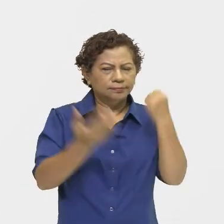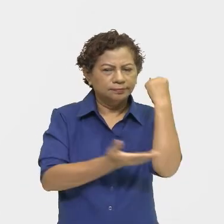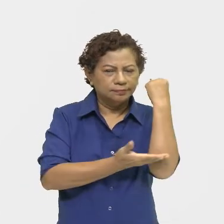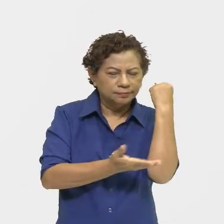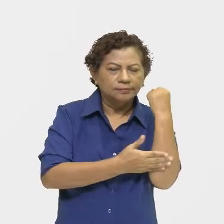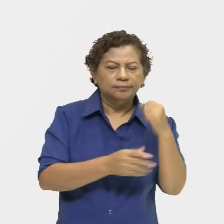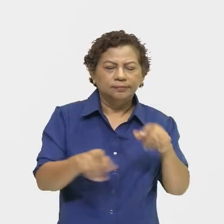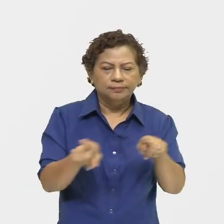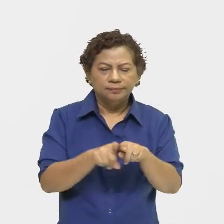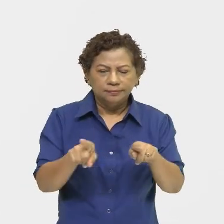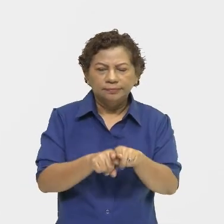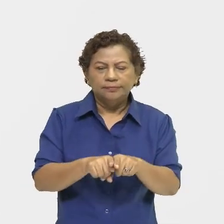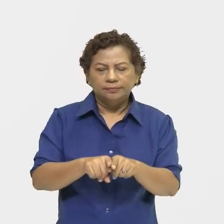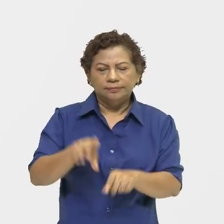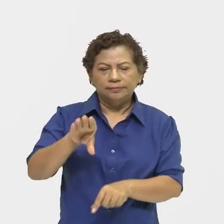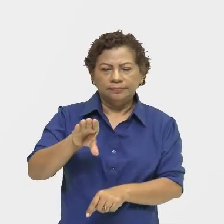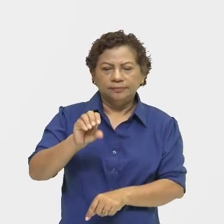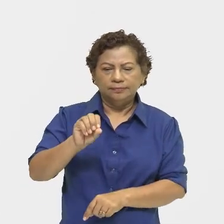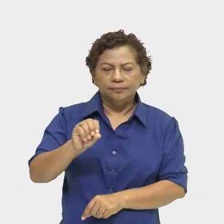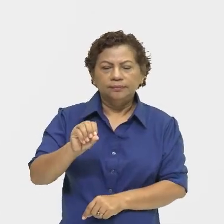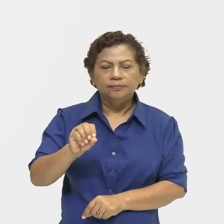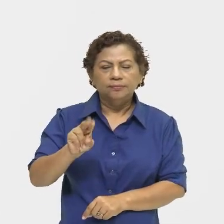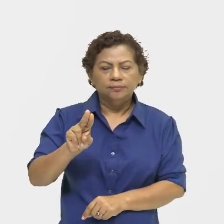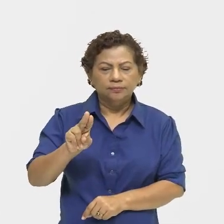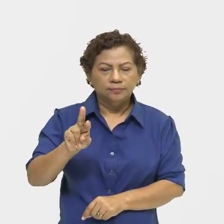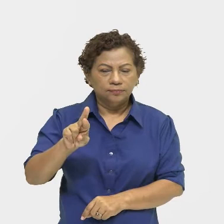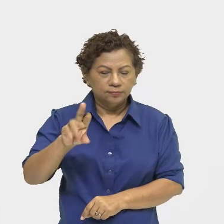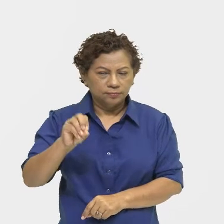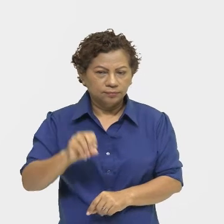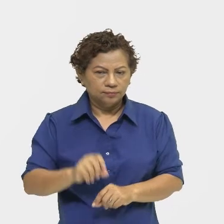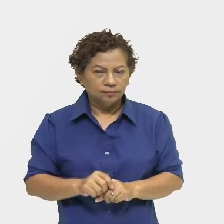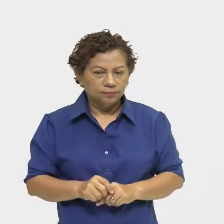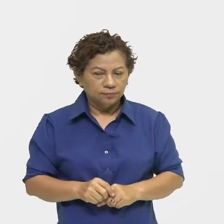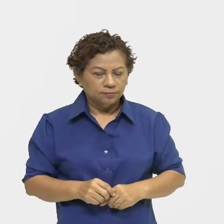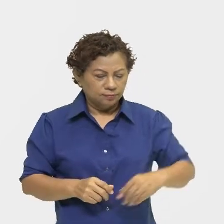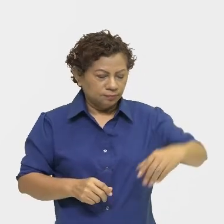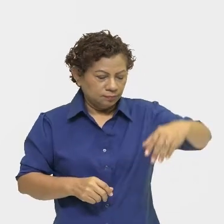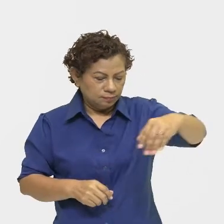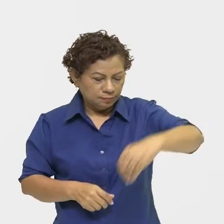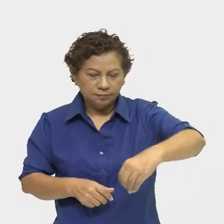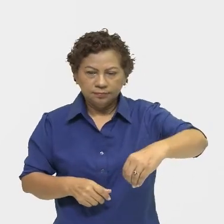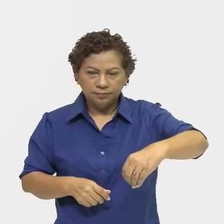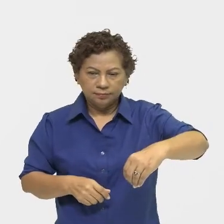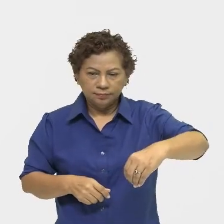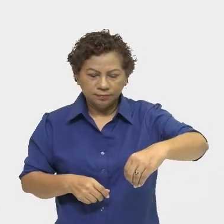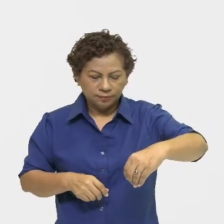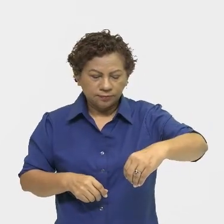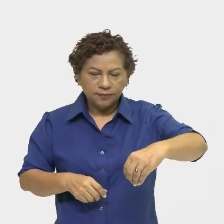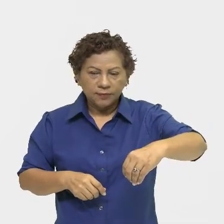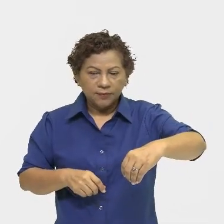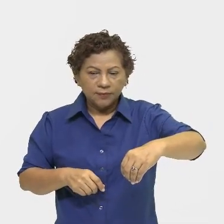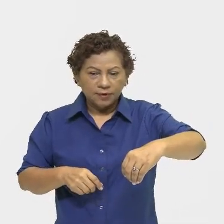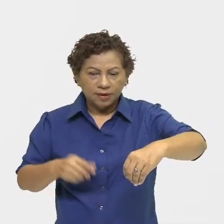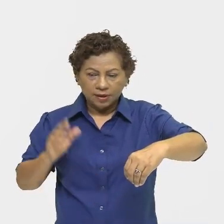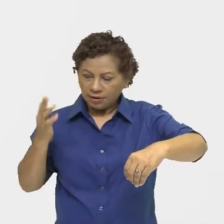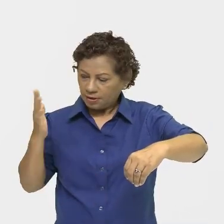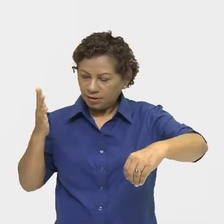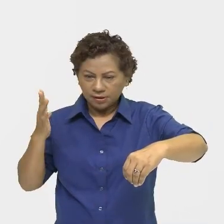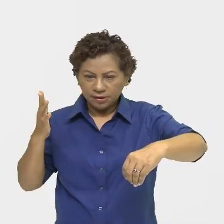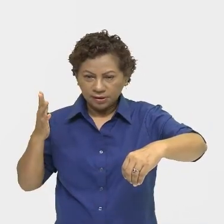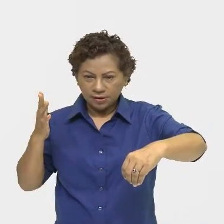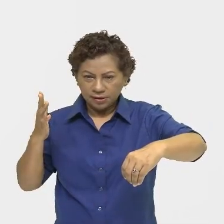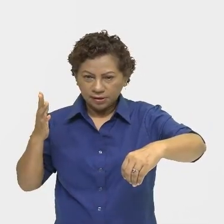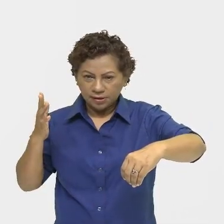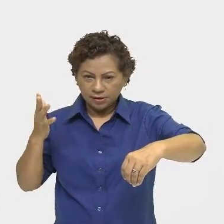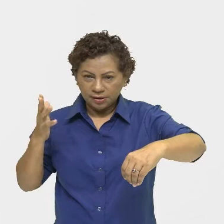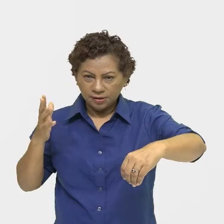lado interno, por dentro. O polegar, o indicador e o dedo médio seguram a haste no interior do instrumento com um pedaço de